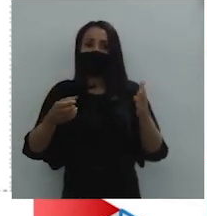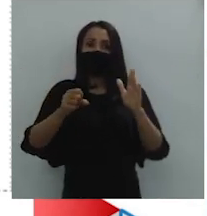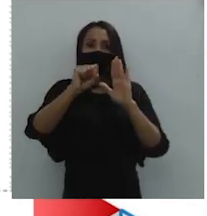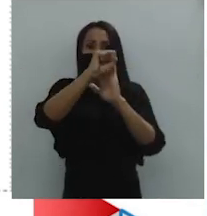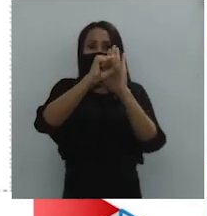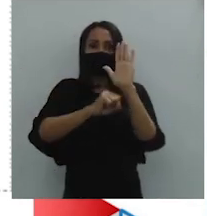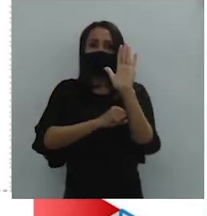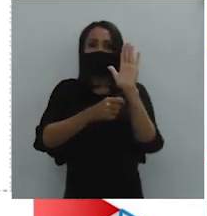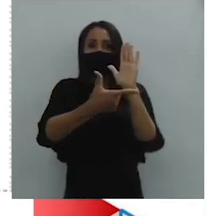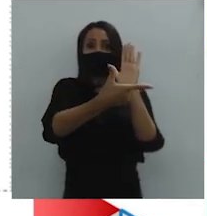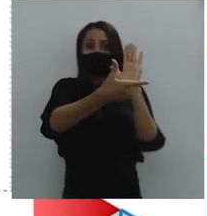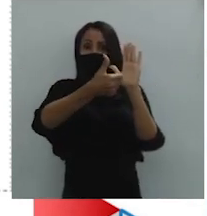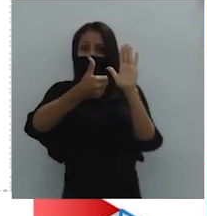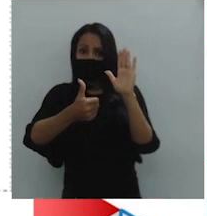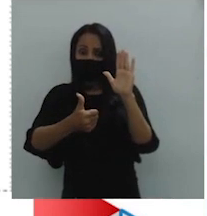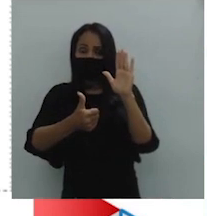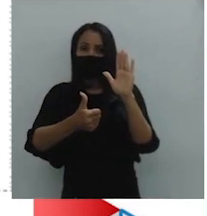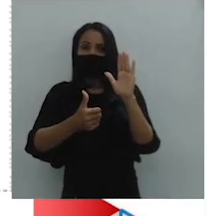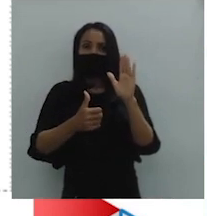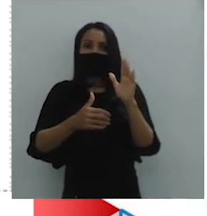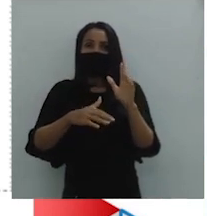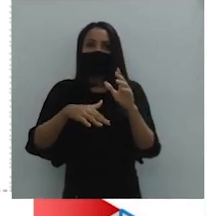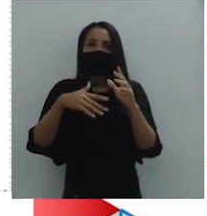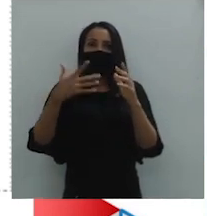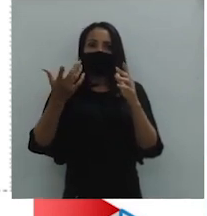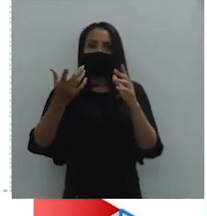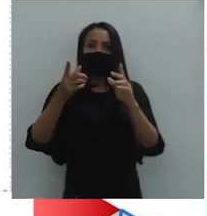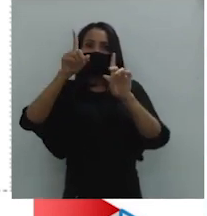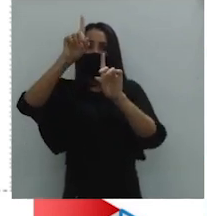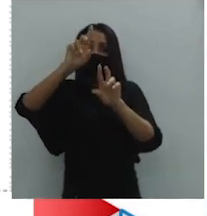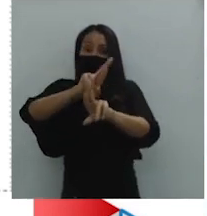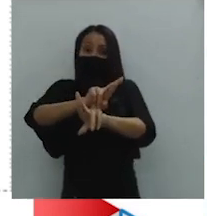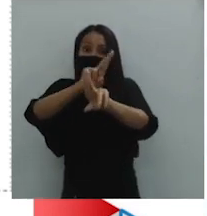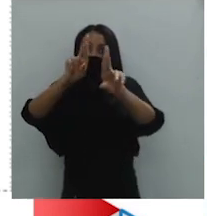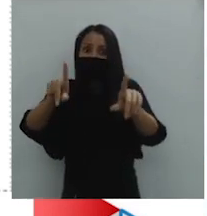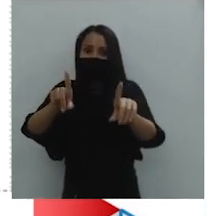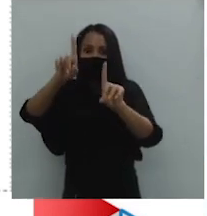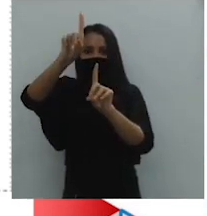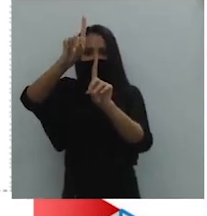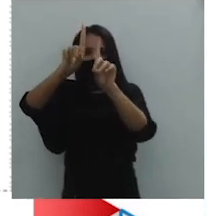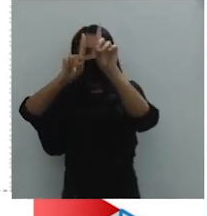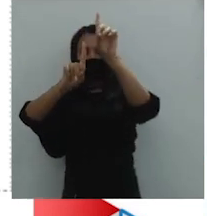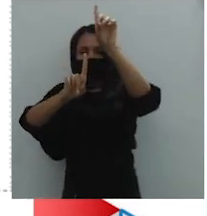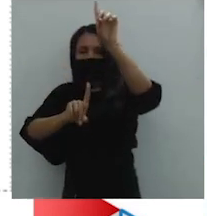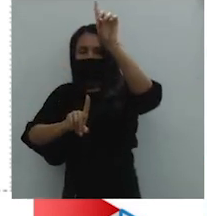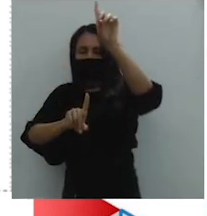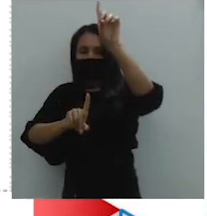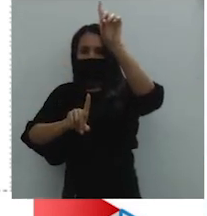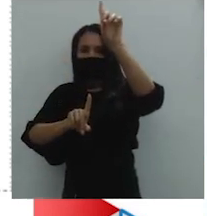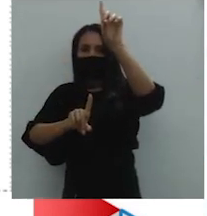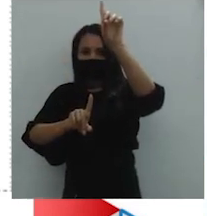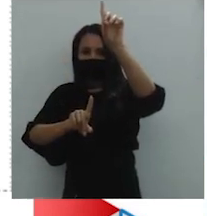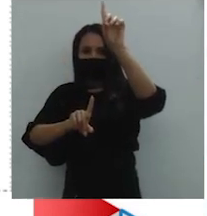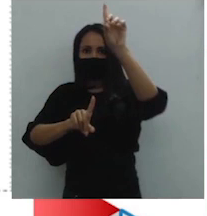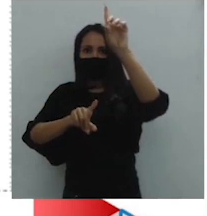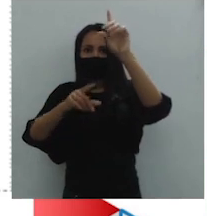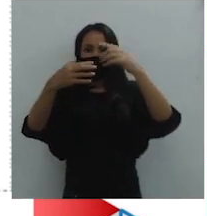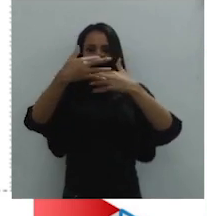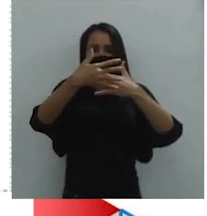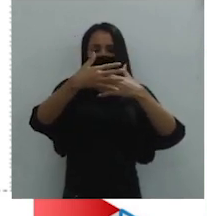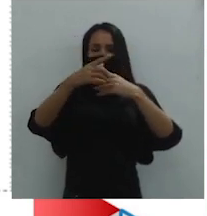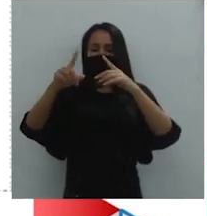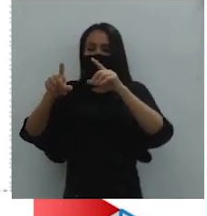século XXI, nós já vemos a discrepância, no caso da zona urbana para com a rural, já